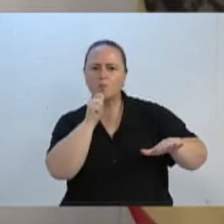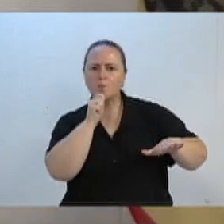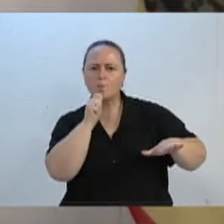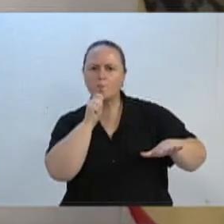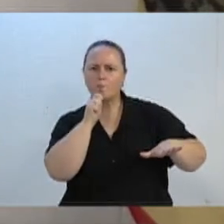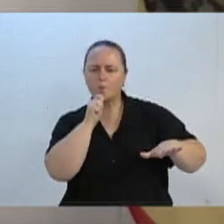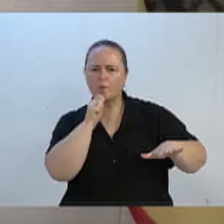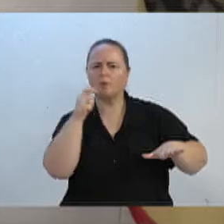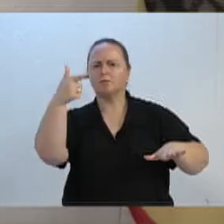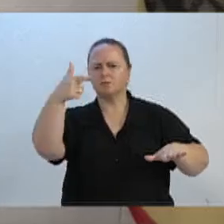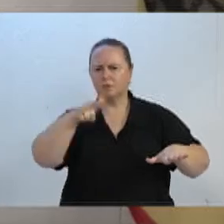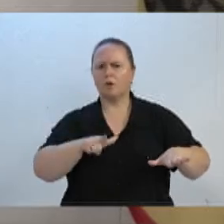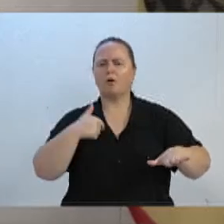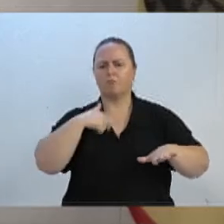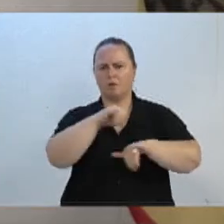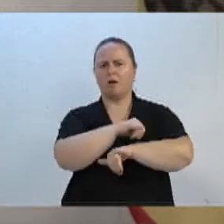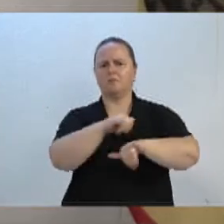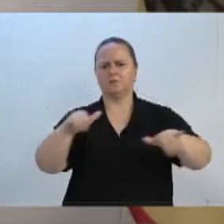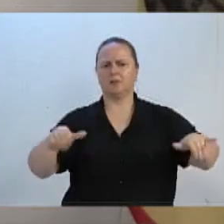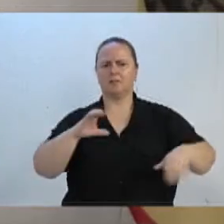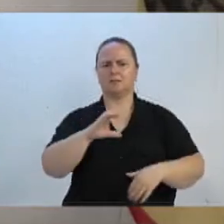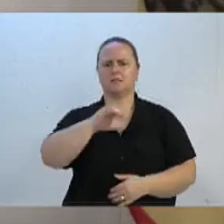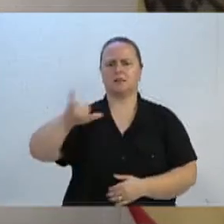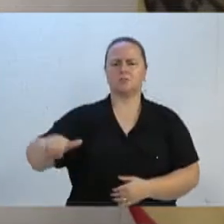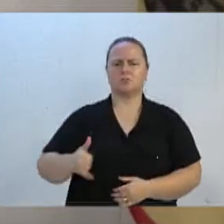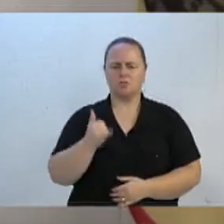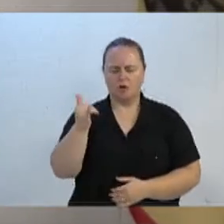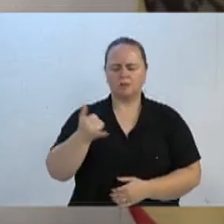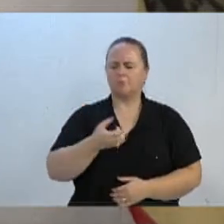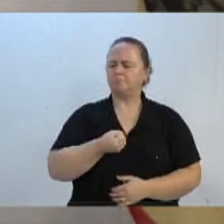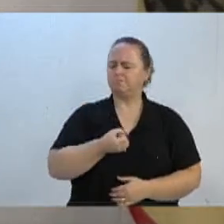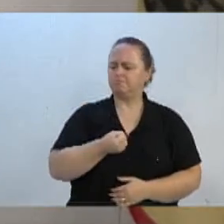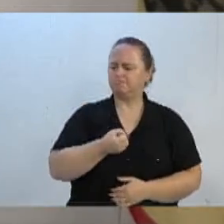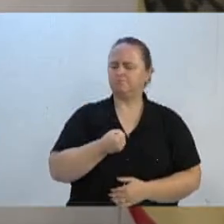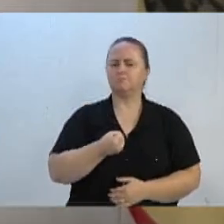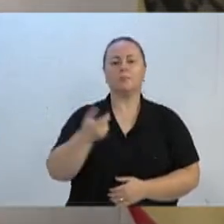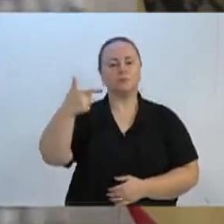acovardando. Muito obrigado, senhor presidente. Mais uma vez, os idosos agradecem.